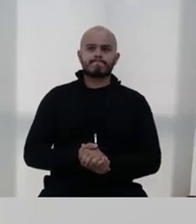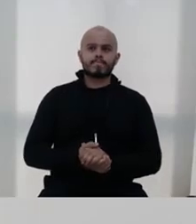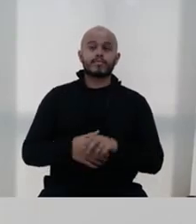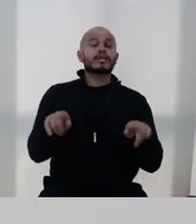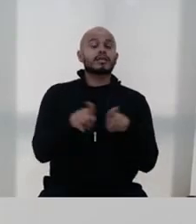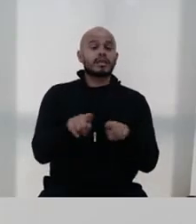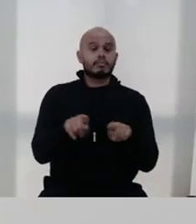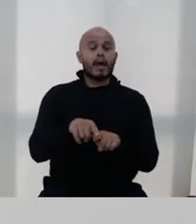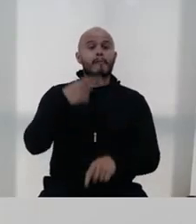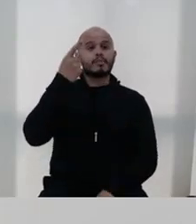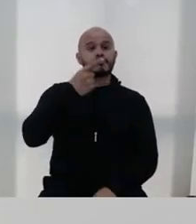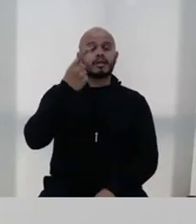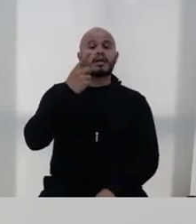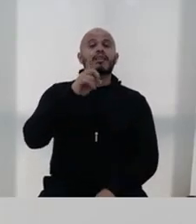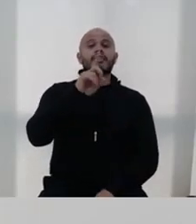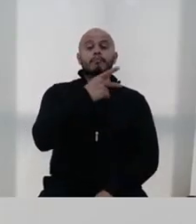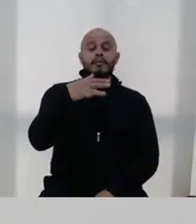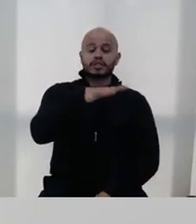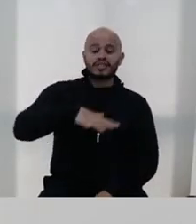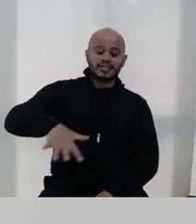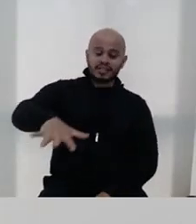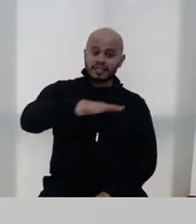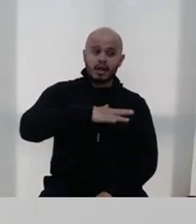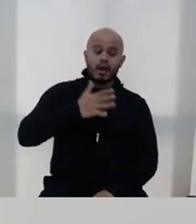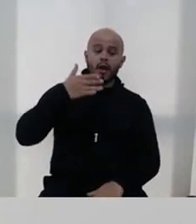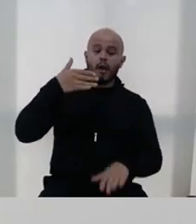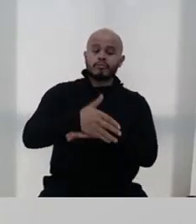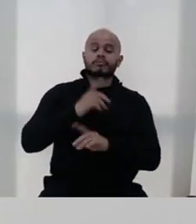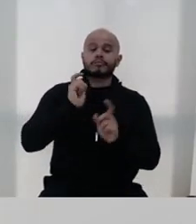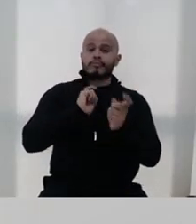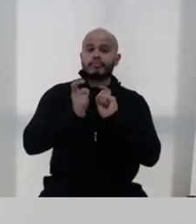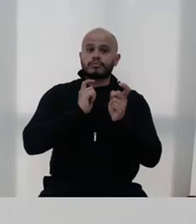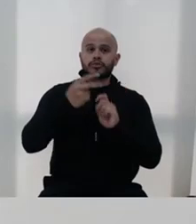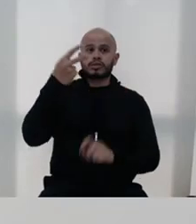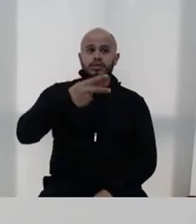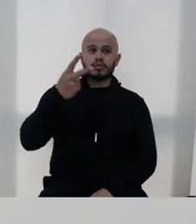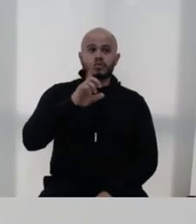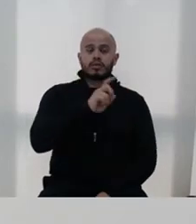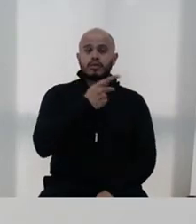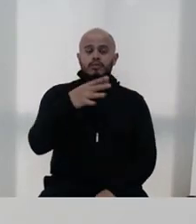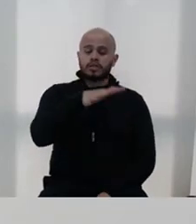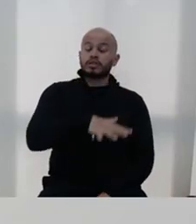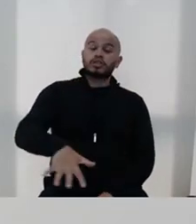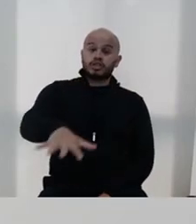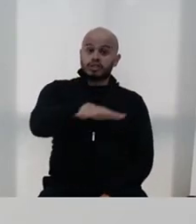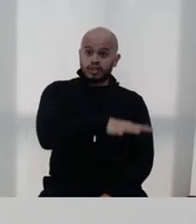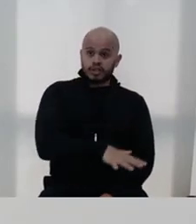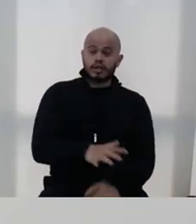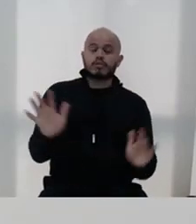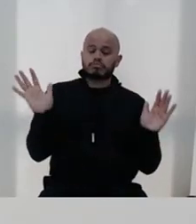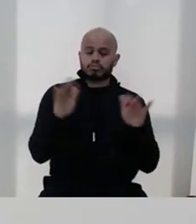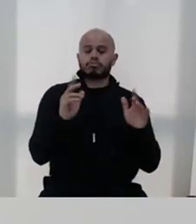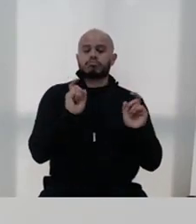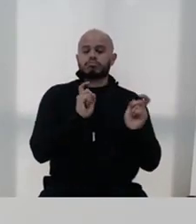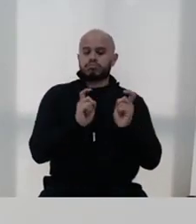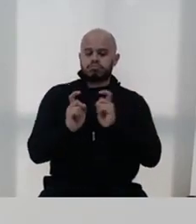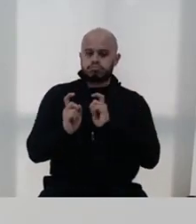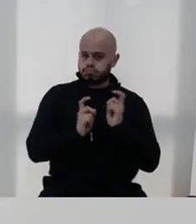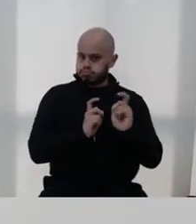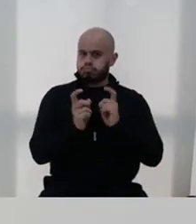Subdefensoria Pública Geral participou de reunião juntamente com o segundo Subdefensor Público Geral e também